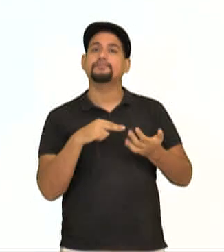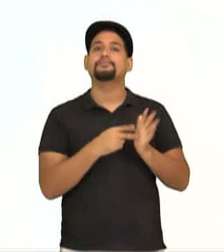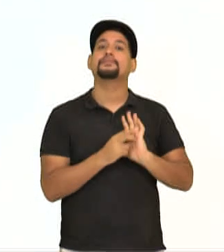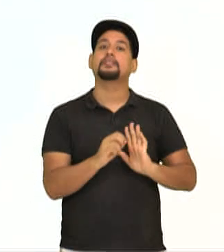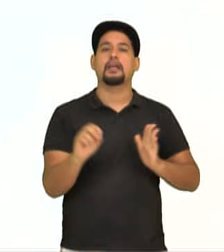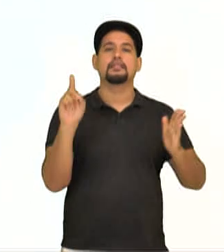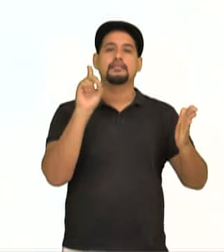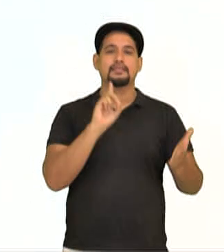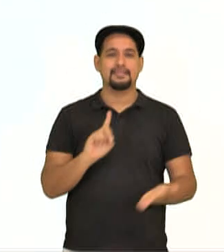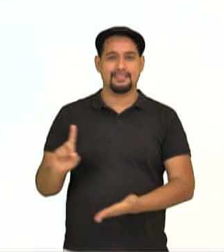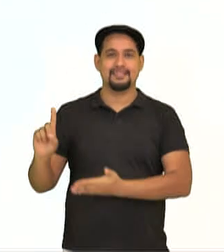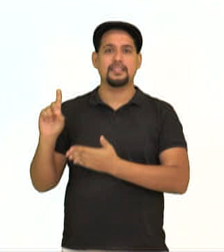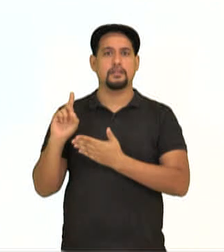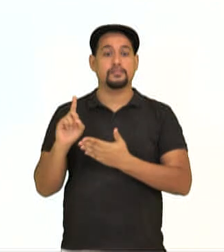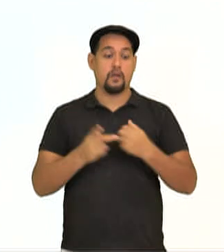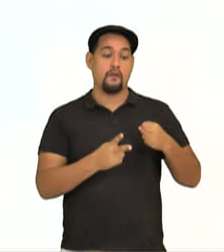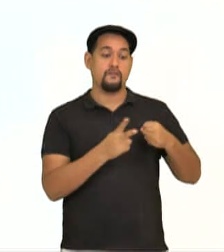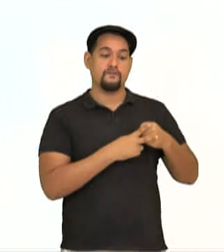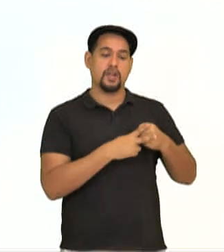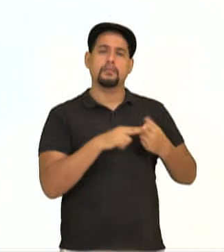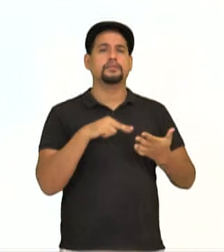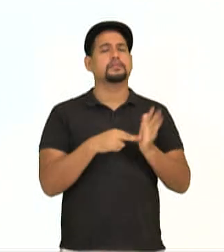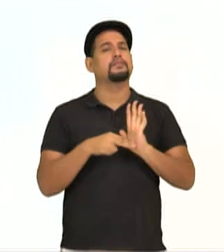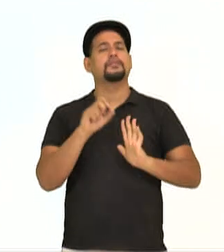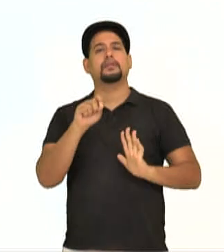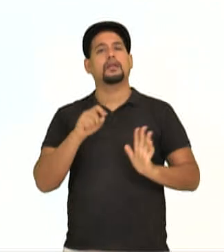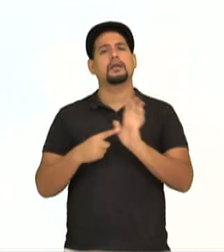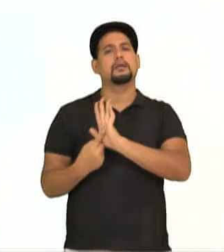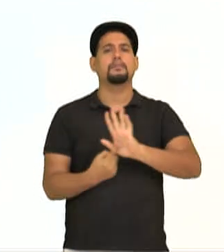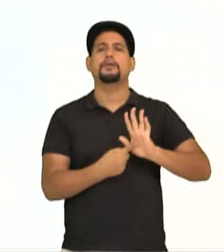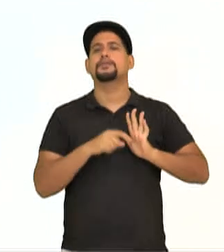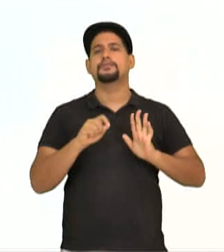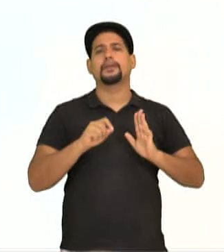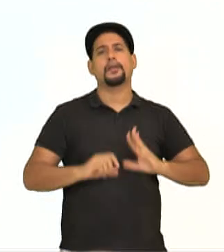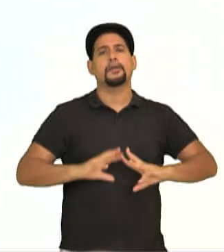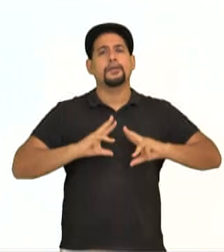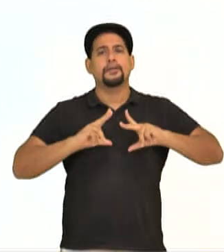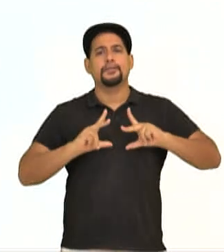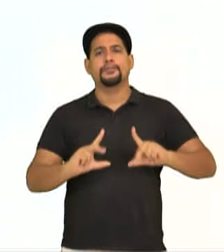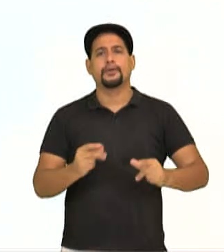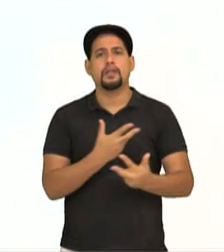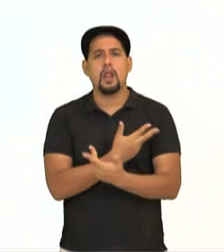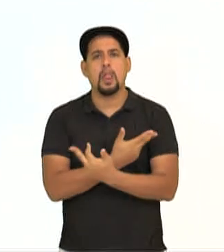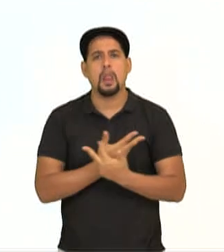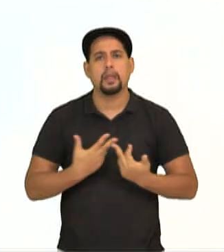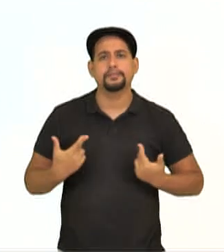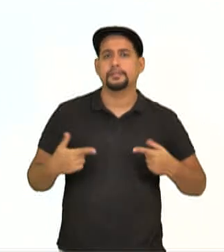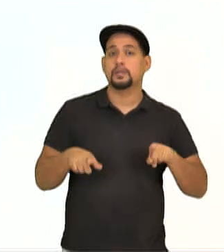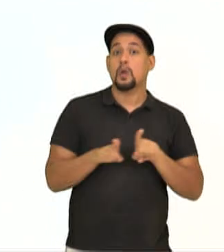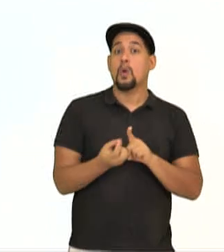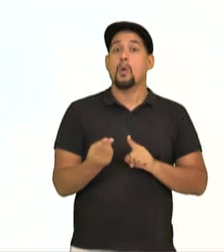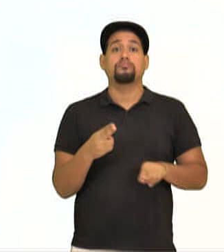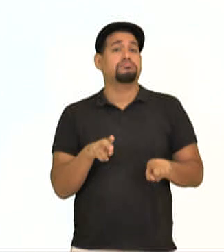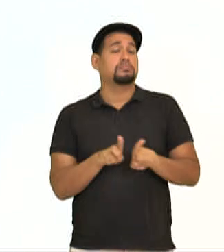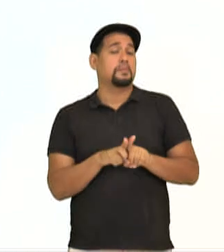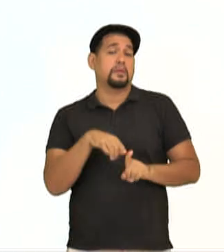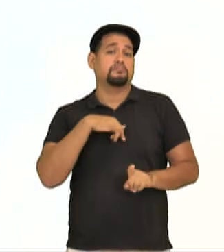nossa comunicação, o verbo, ele expressa todo um estado de coisas ou de